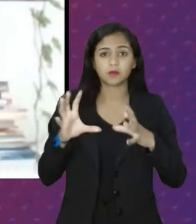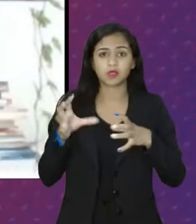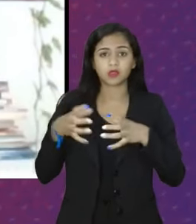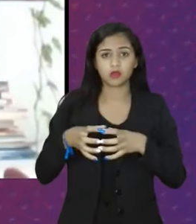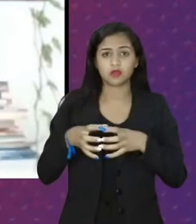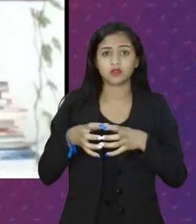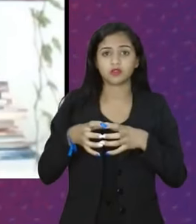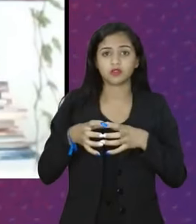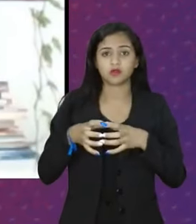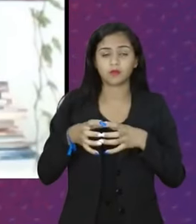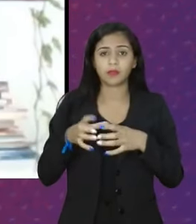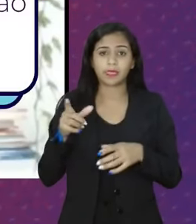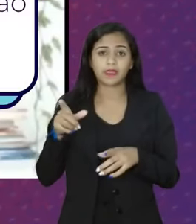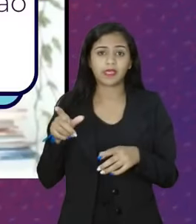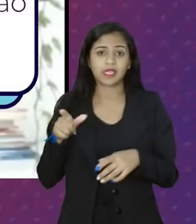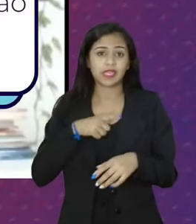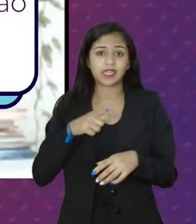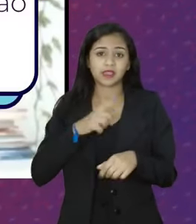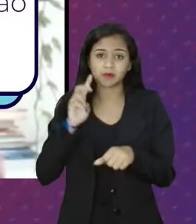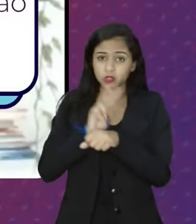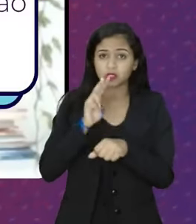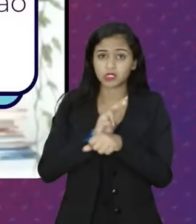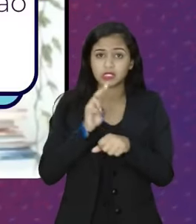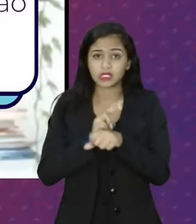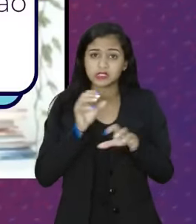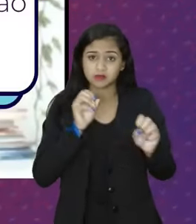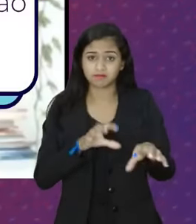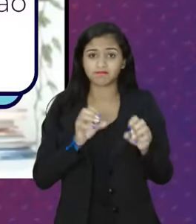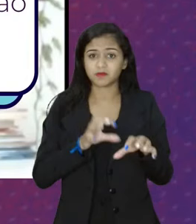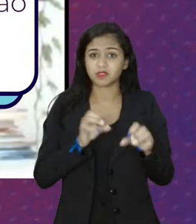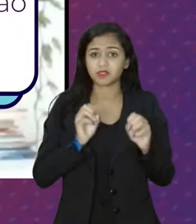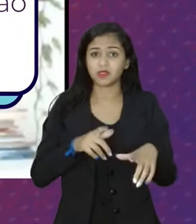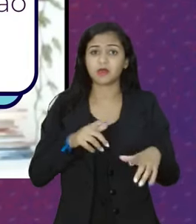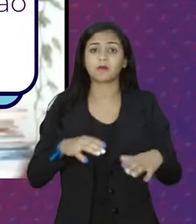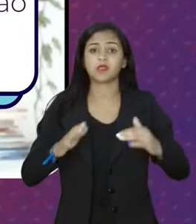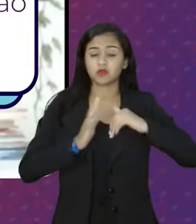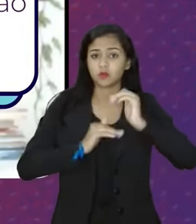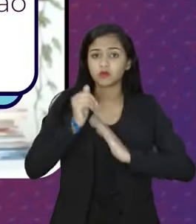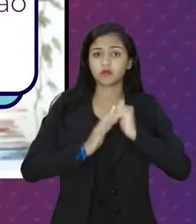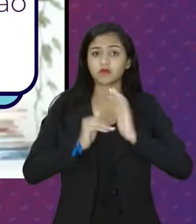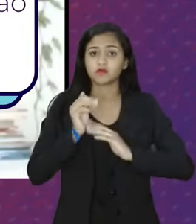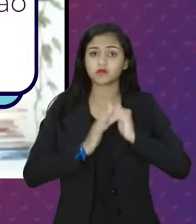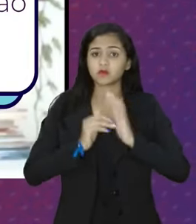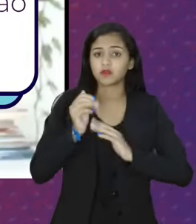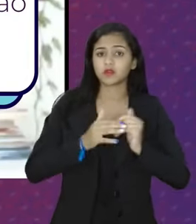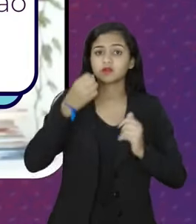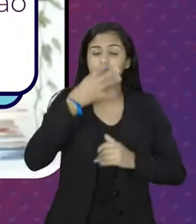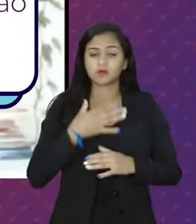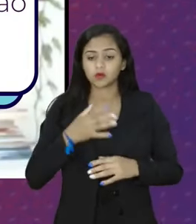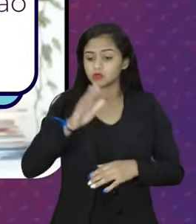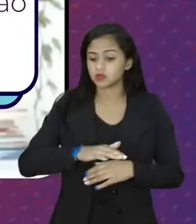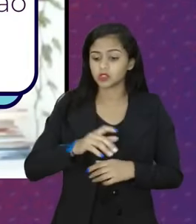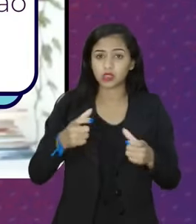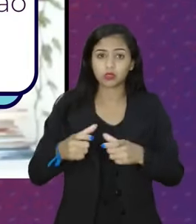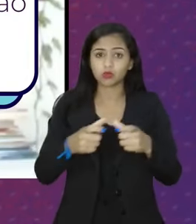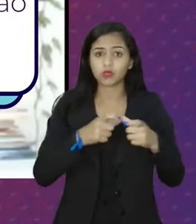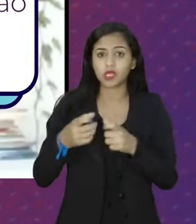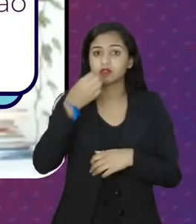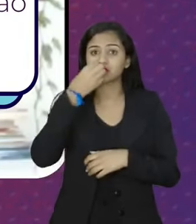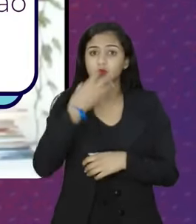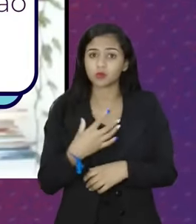coletiva que articula cuidado e educação com profissionais qualificados e em espaços físicos com